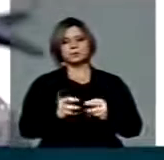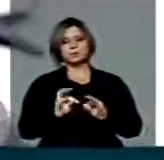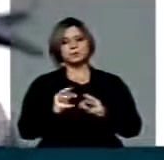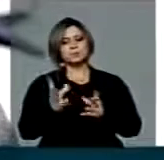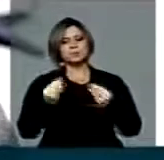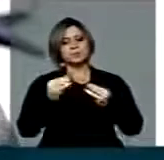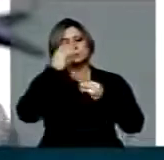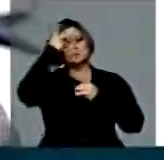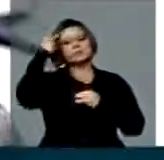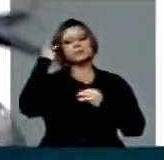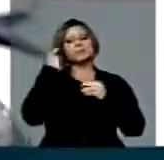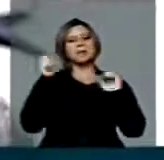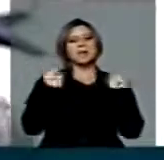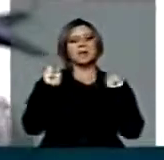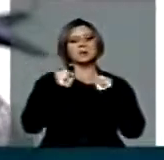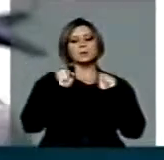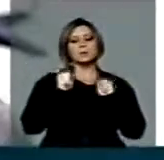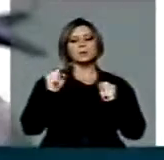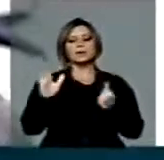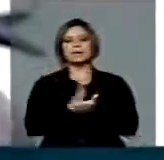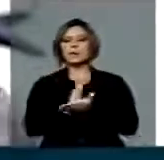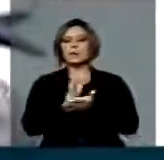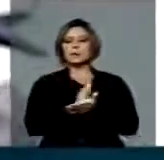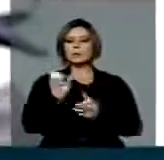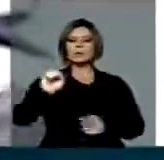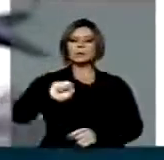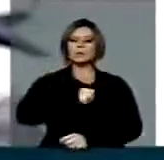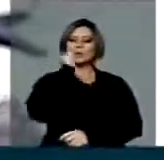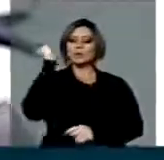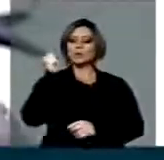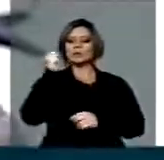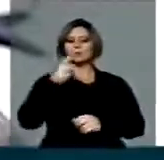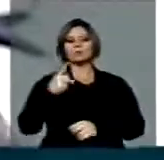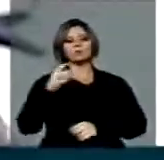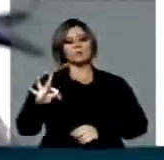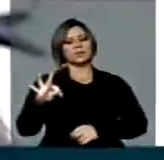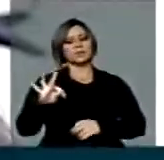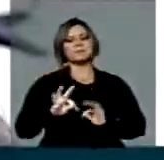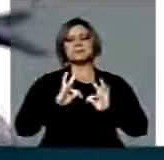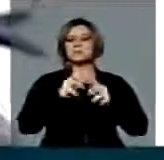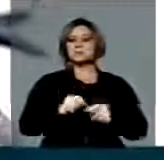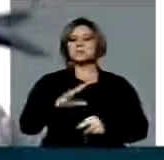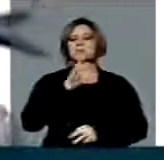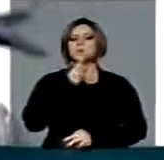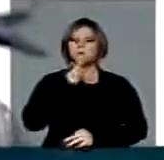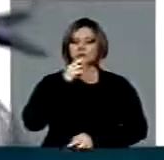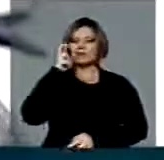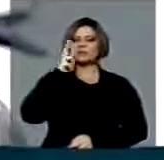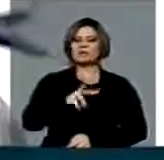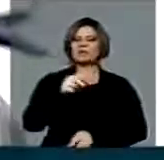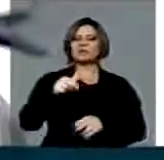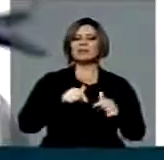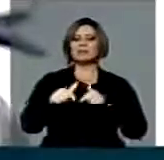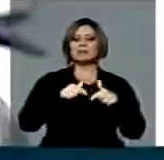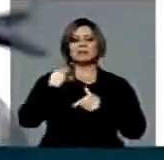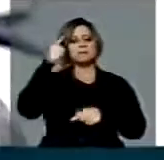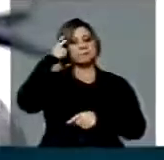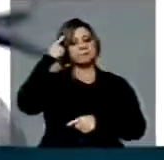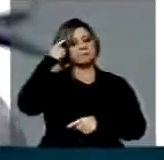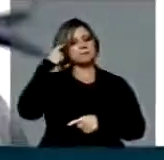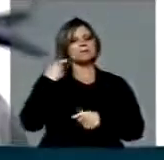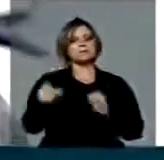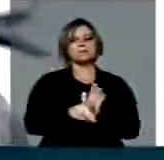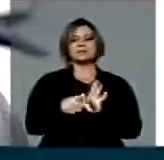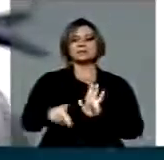poucos, mas o fato é que ninguém fica indiferente em relação às suas ações e o seu pensamento.